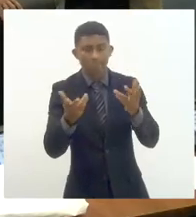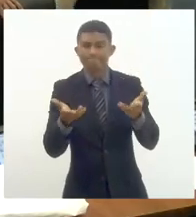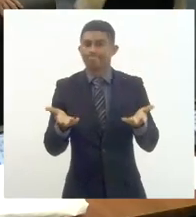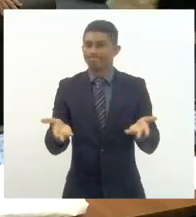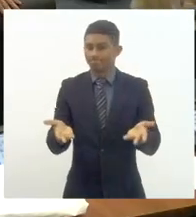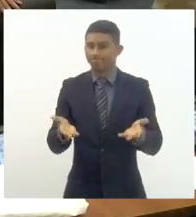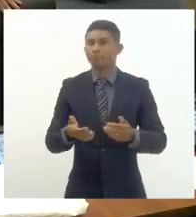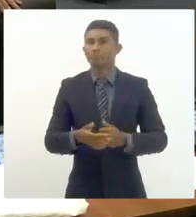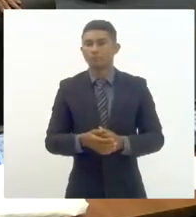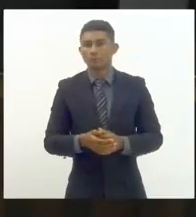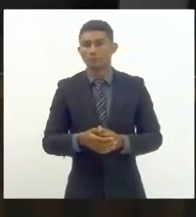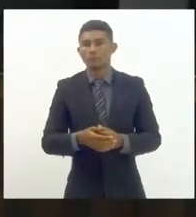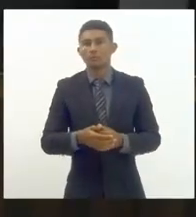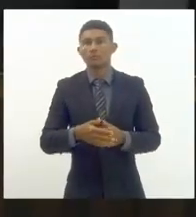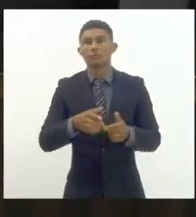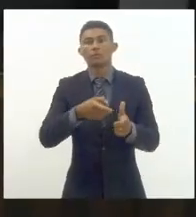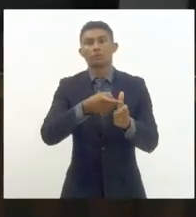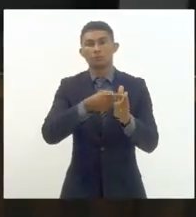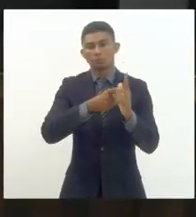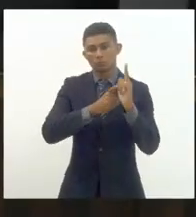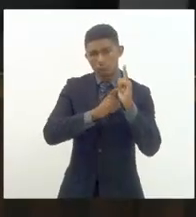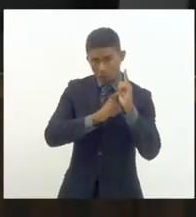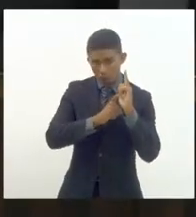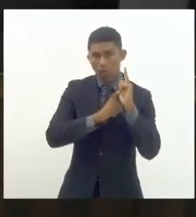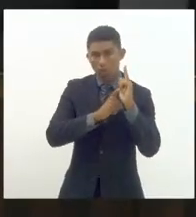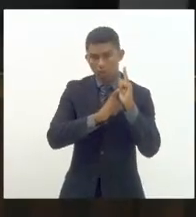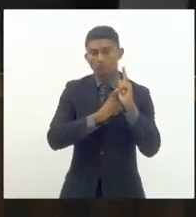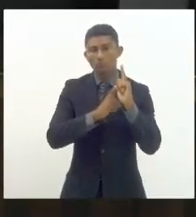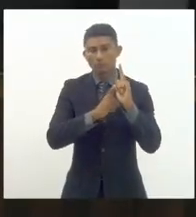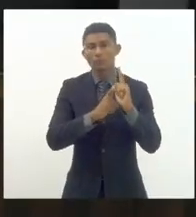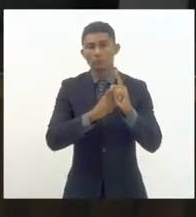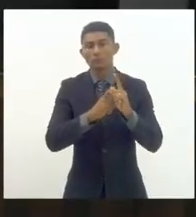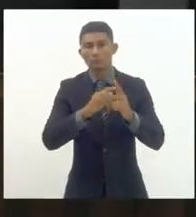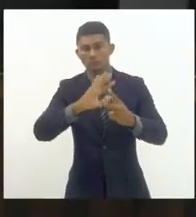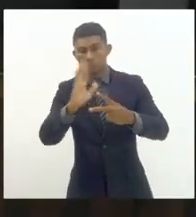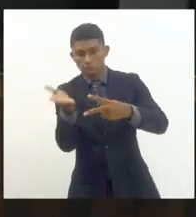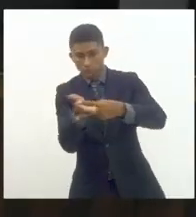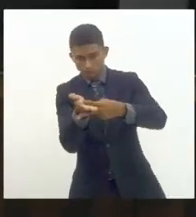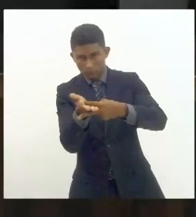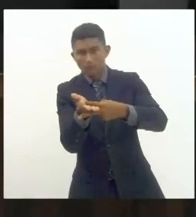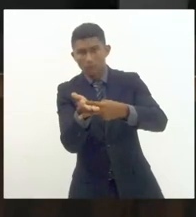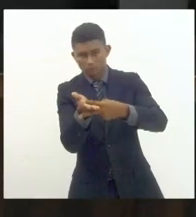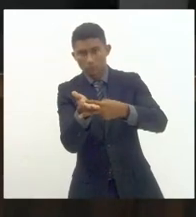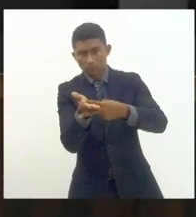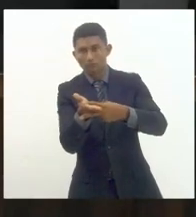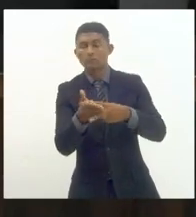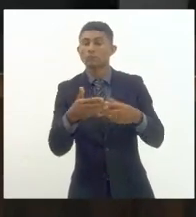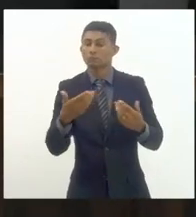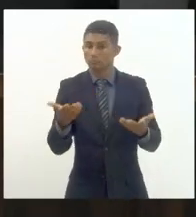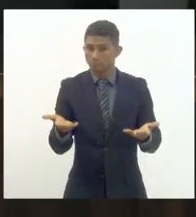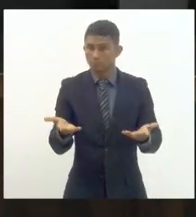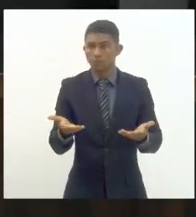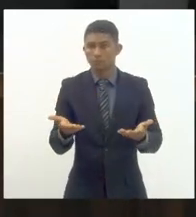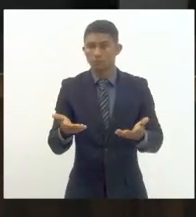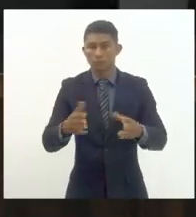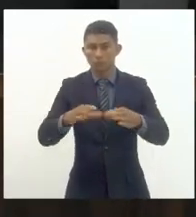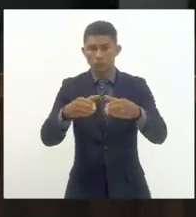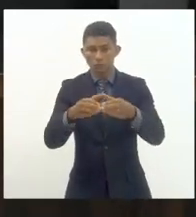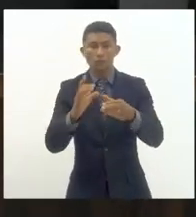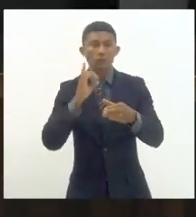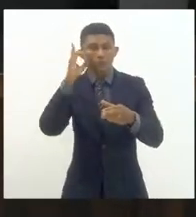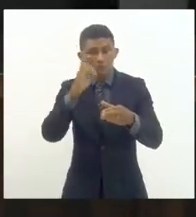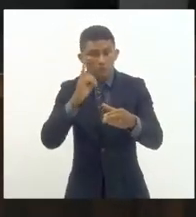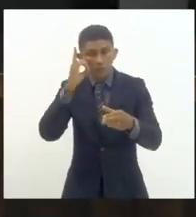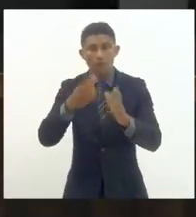faz, suspende um intervalo de uma sessão para outra. Eu vou fazer circular no grupo dos deputados